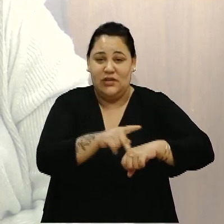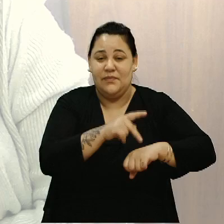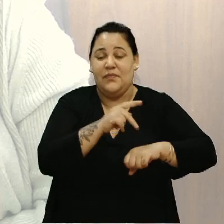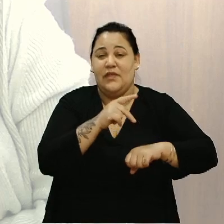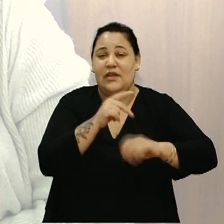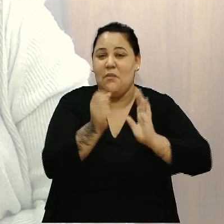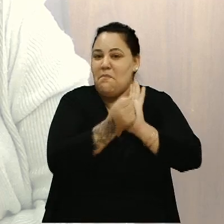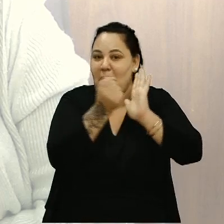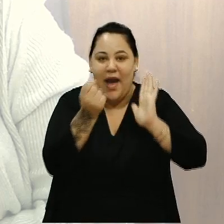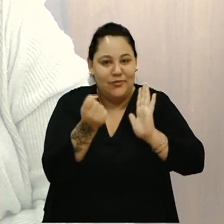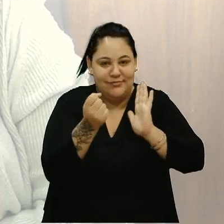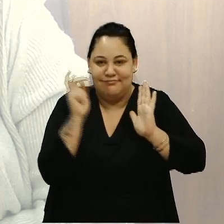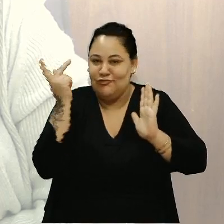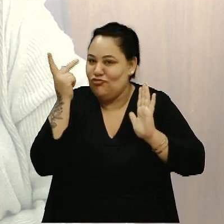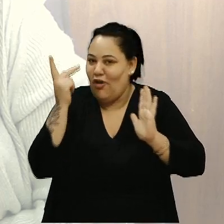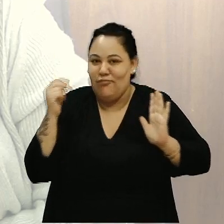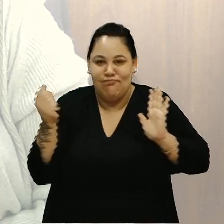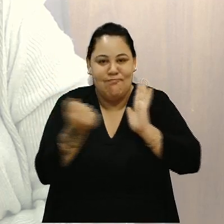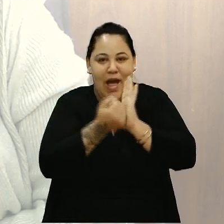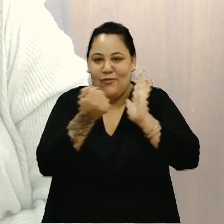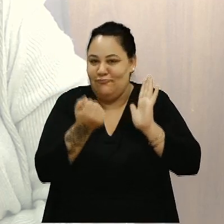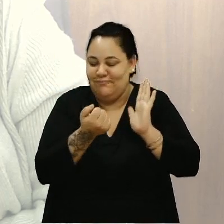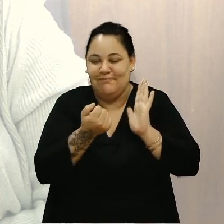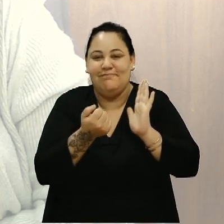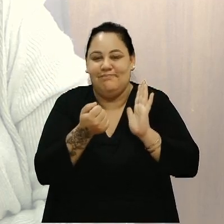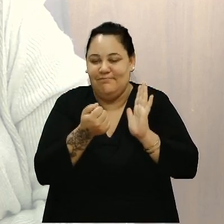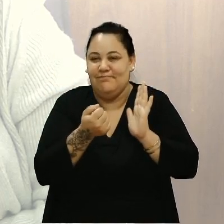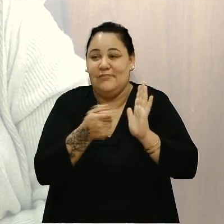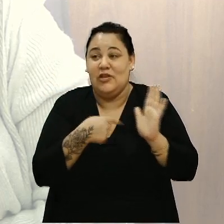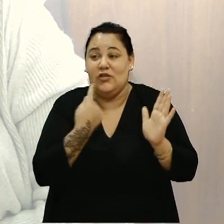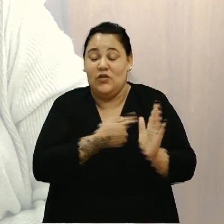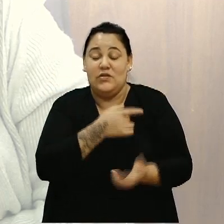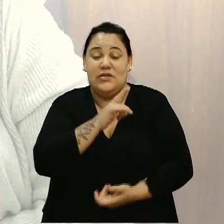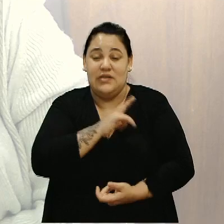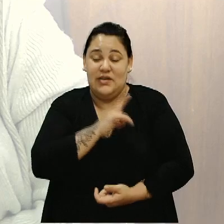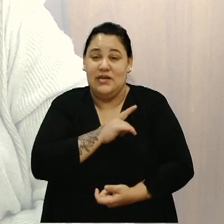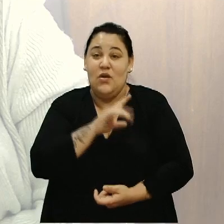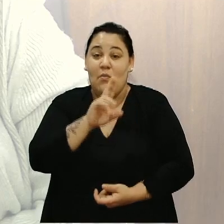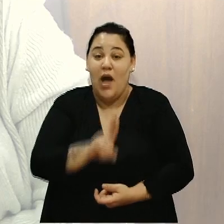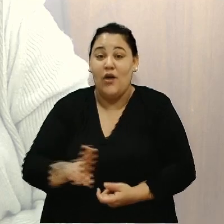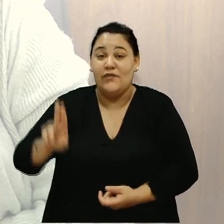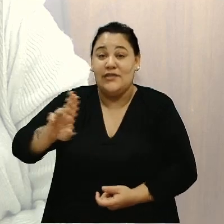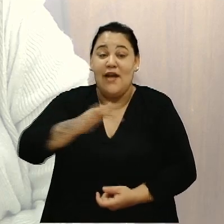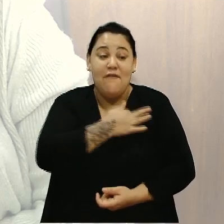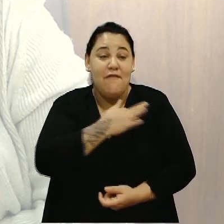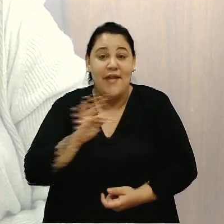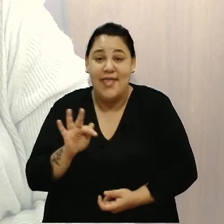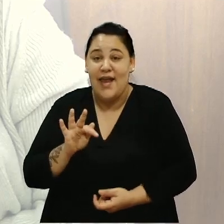marco histórico, né, de nós termos uma universidade